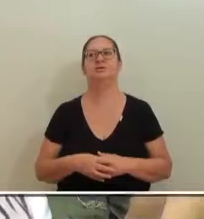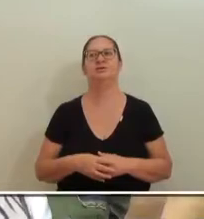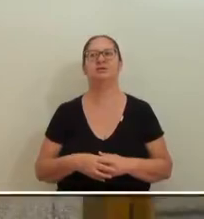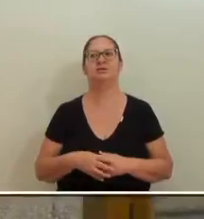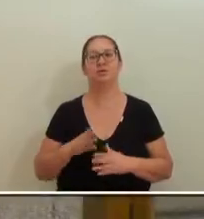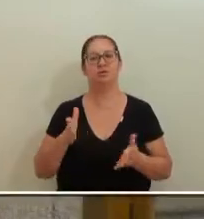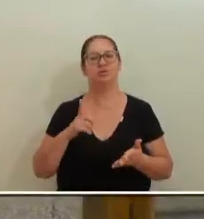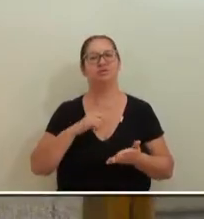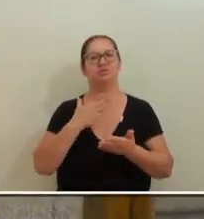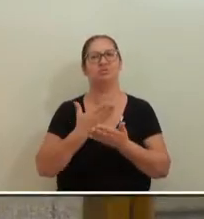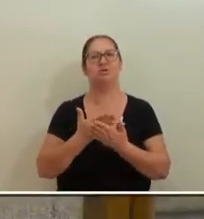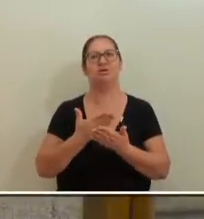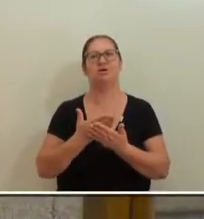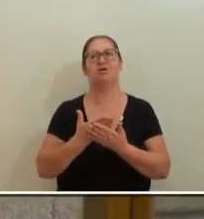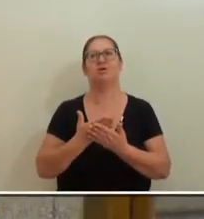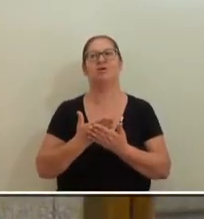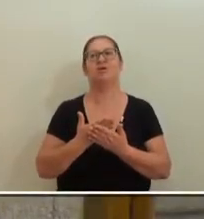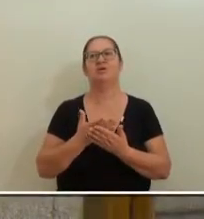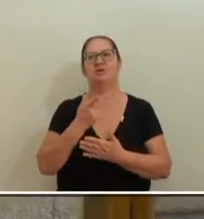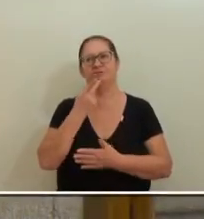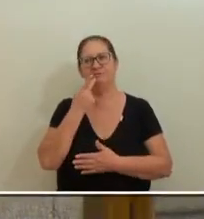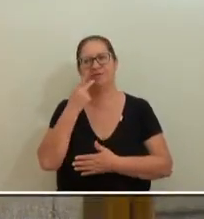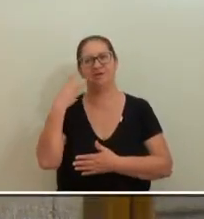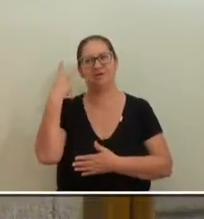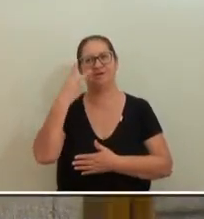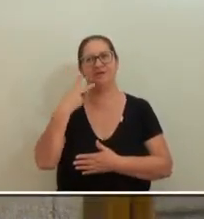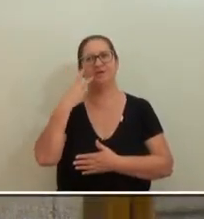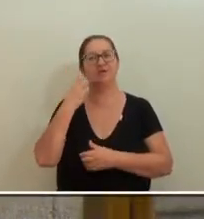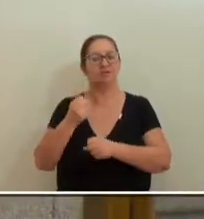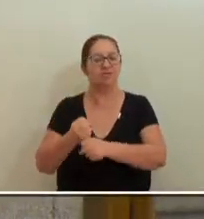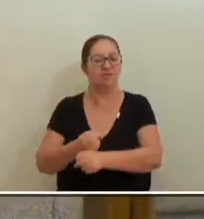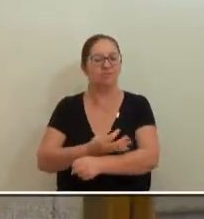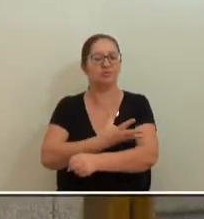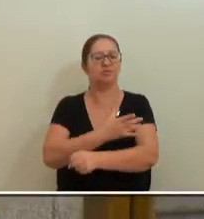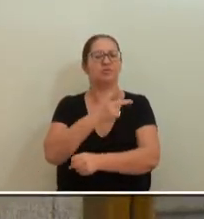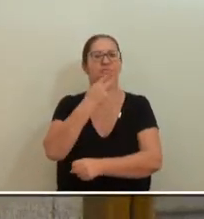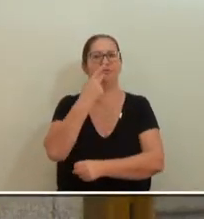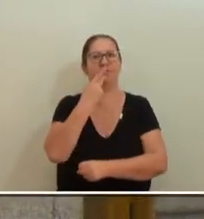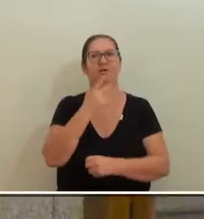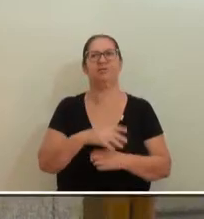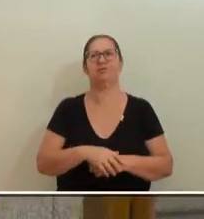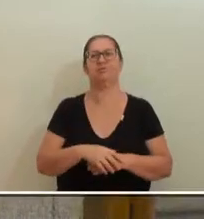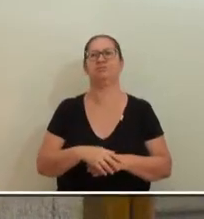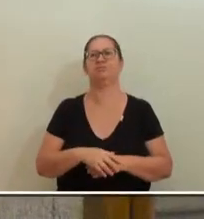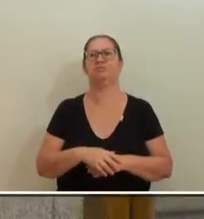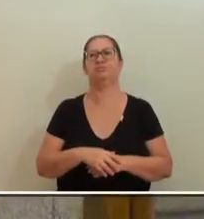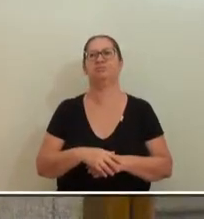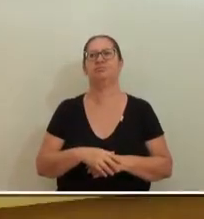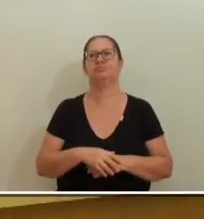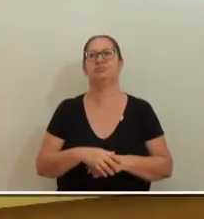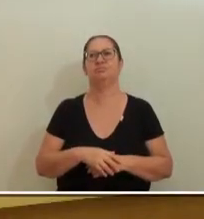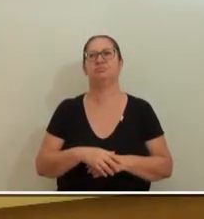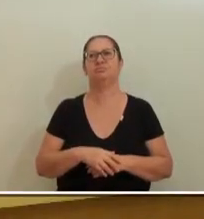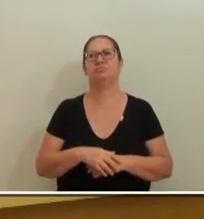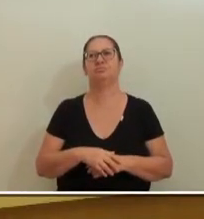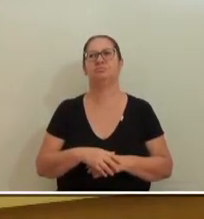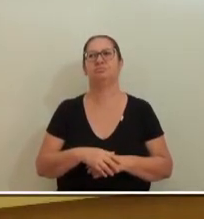antes, quebrando o protocolo aqui, vereador Calito, você me emocionou muito aqui na sua fala, e você não falou